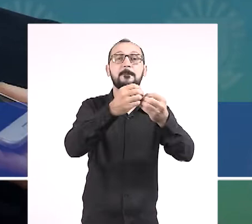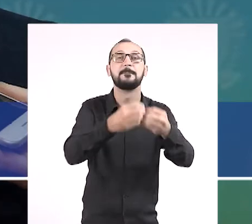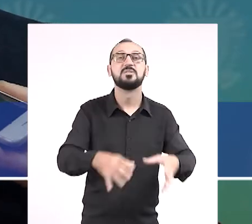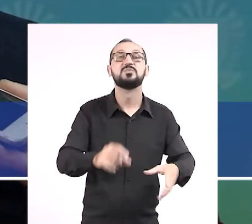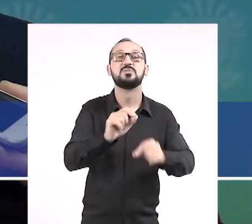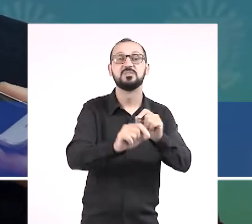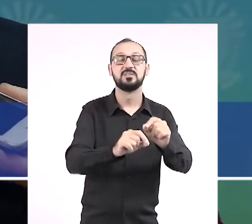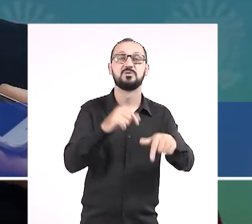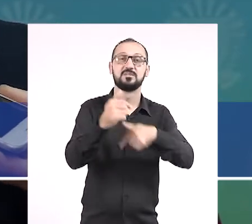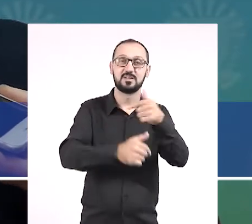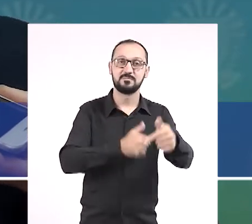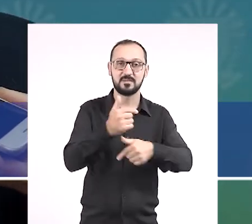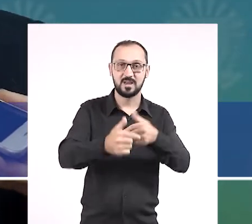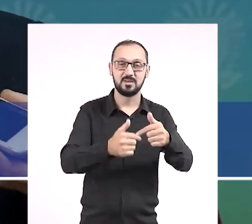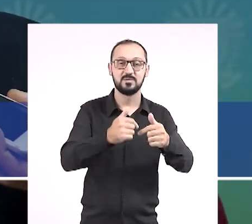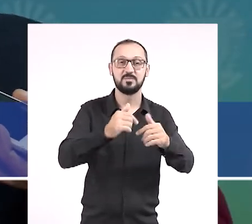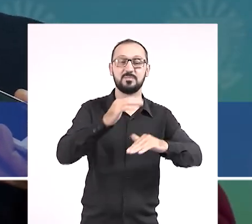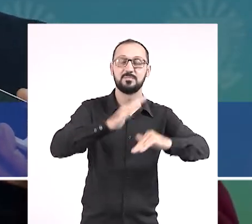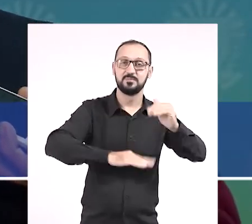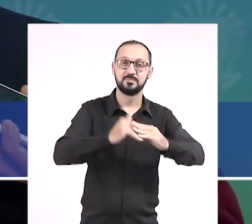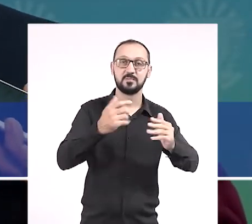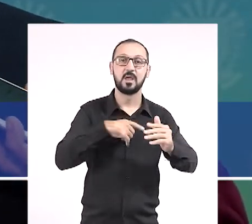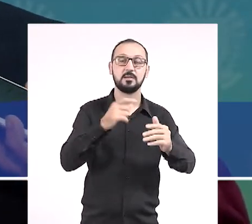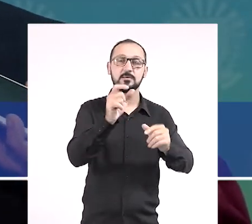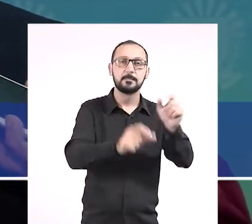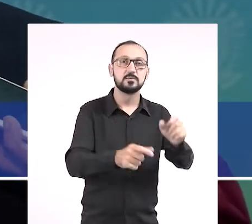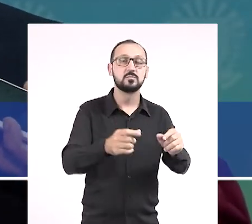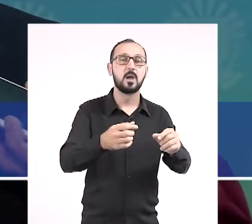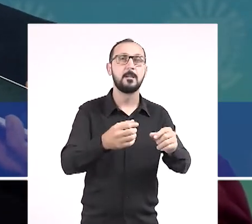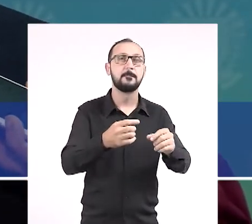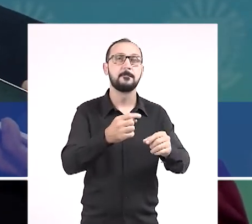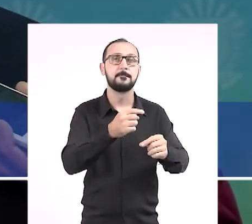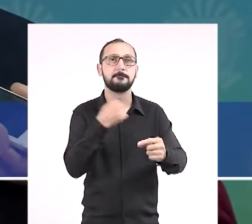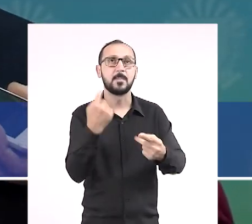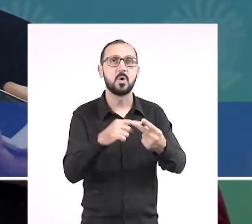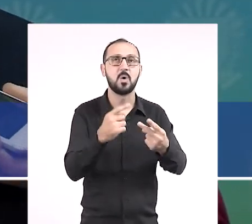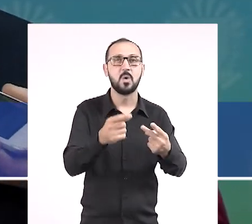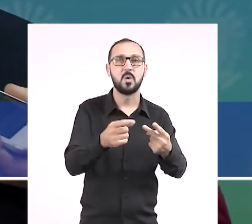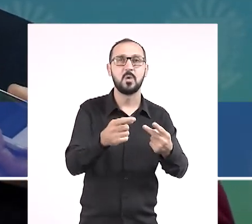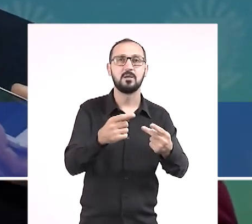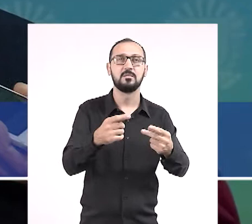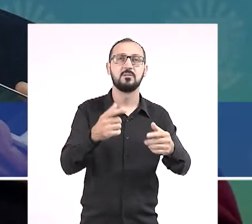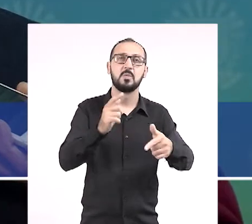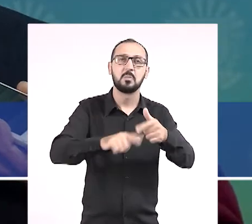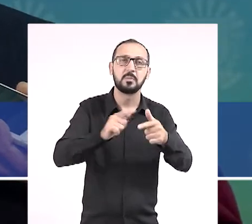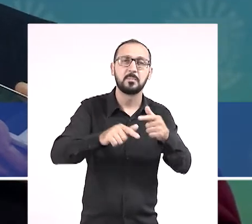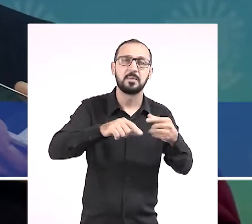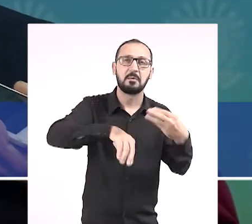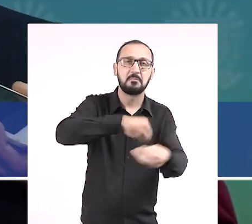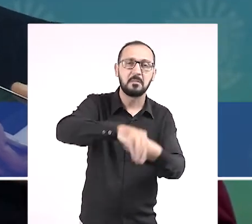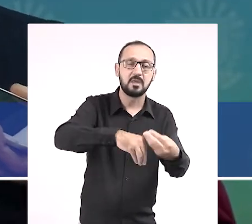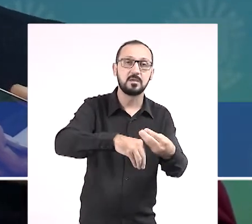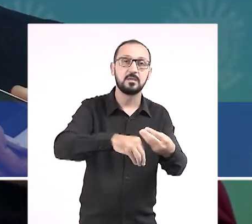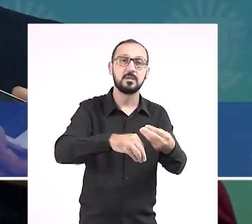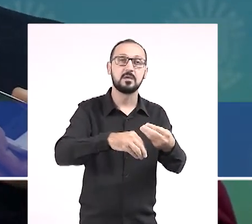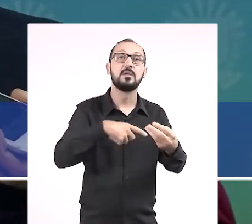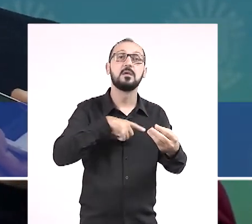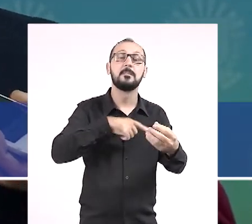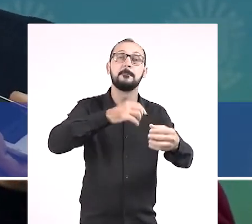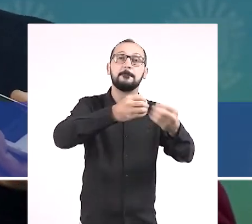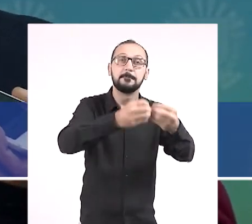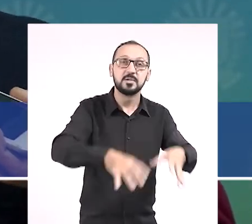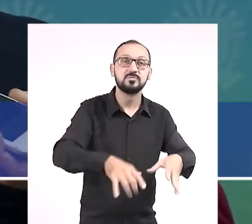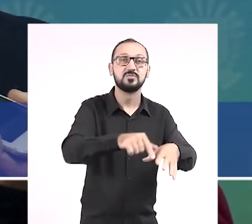atrapalha a atividade comercial. E muitas vezes acontece algum imprevisto, o sócio falece, deixa algum